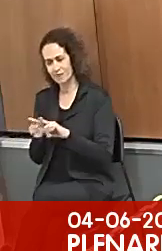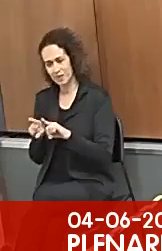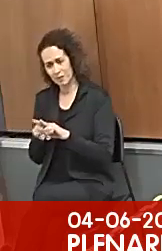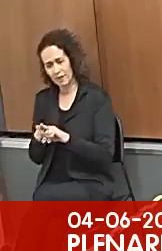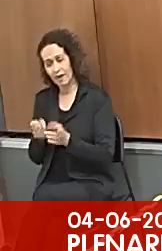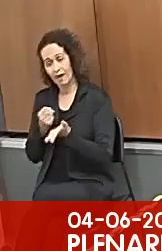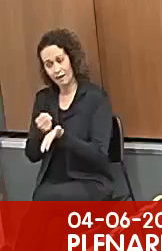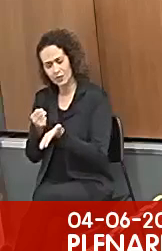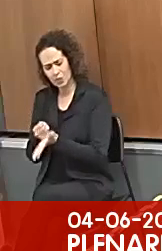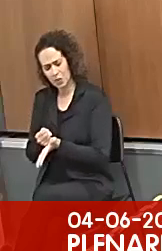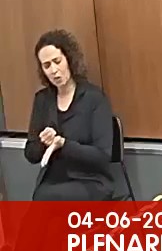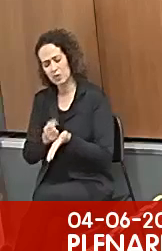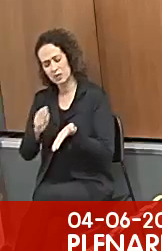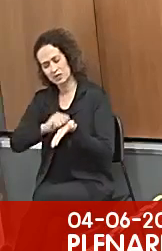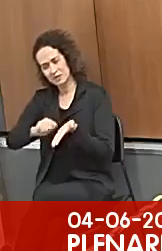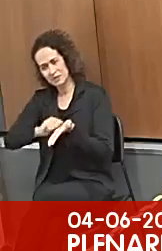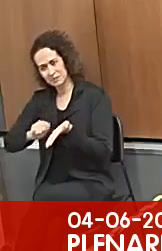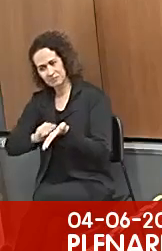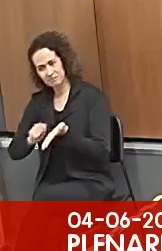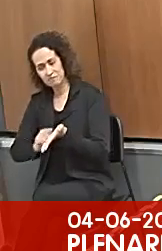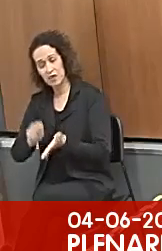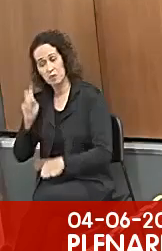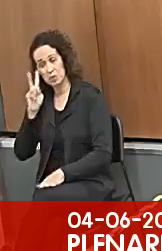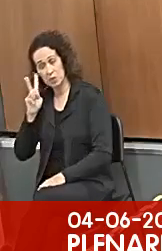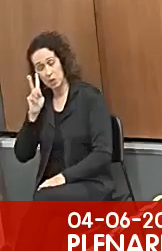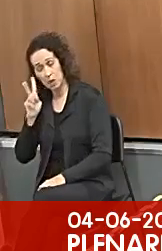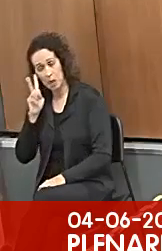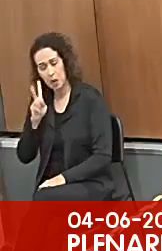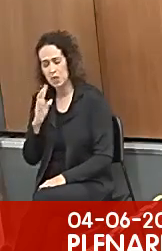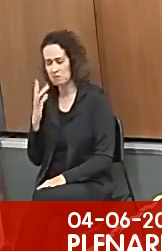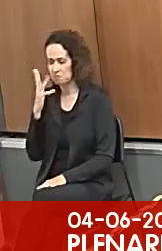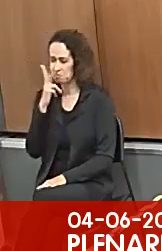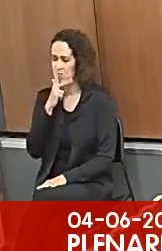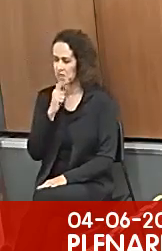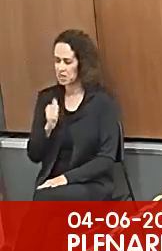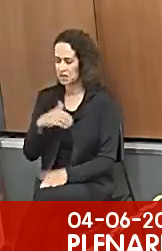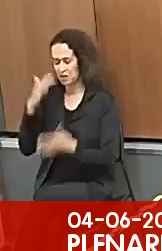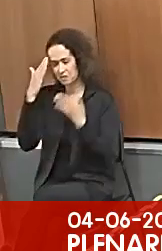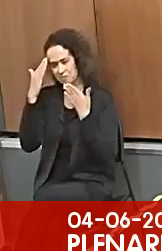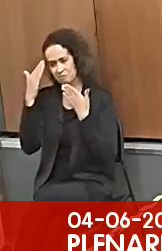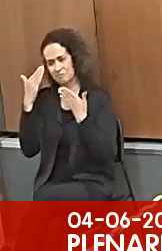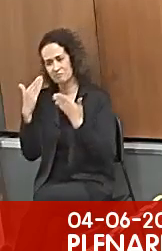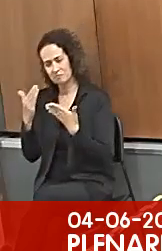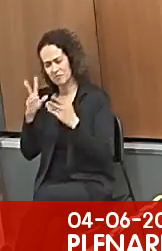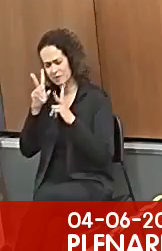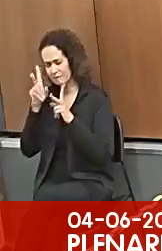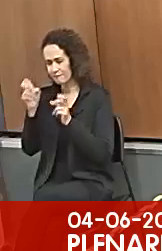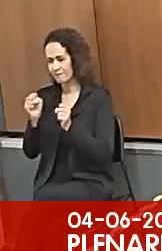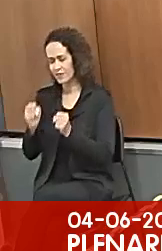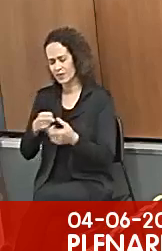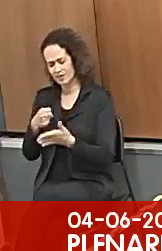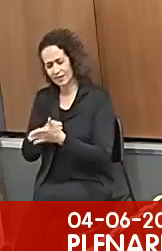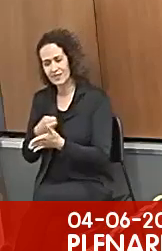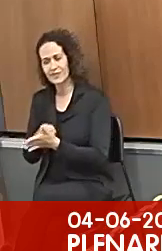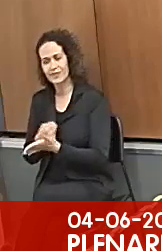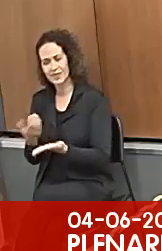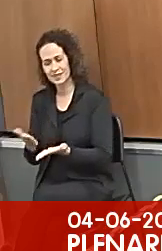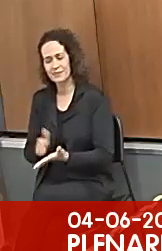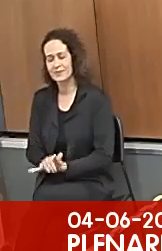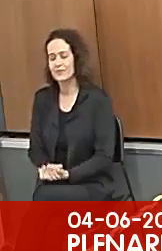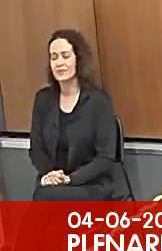coautora do livro, traz aqui uma história belíssima. Muito obrigado pela sua força e luta, Wanda.